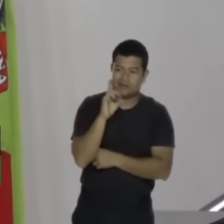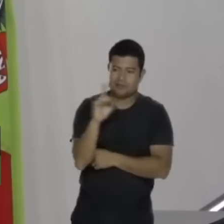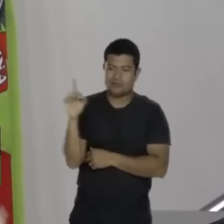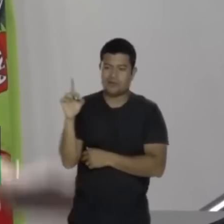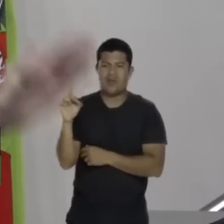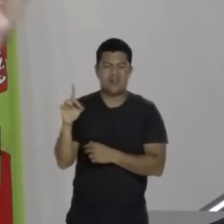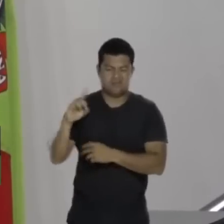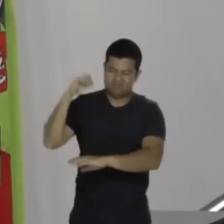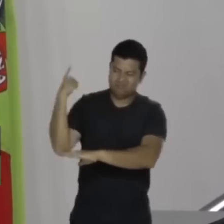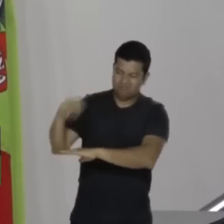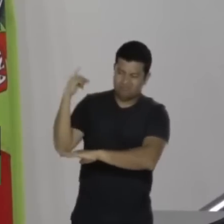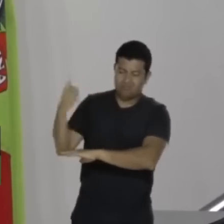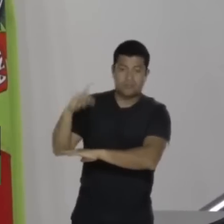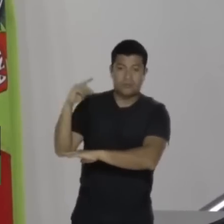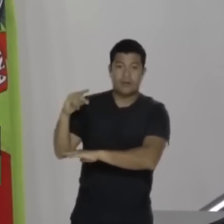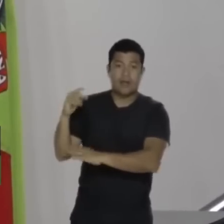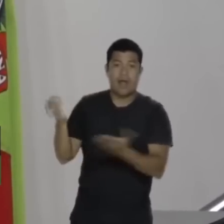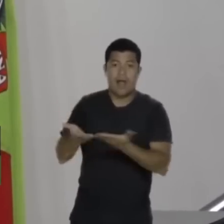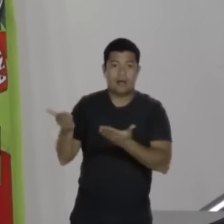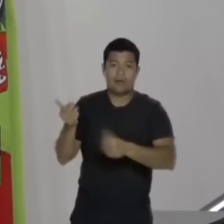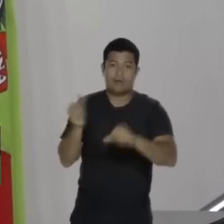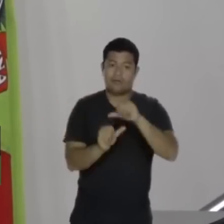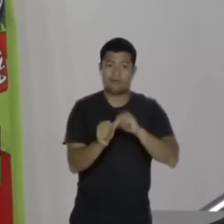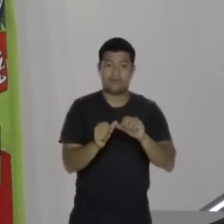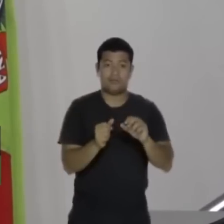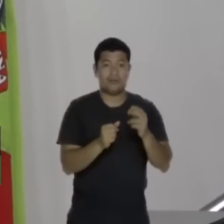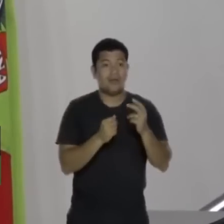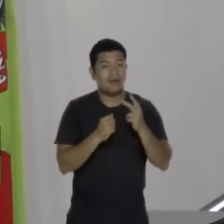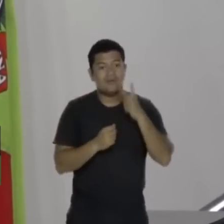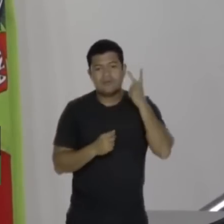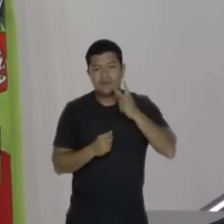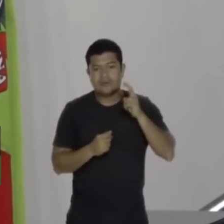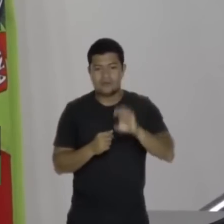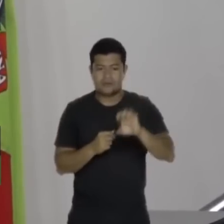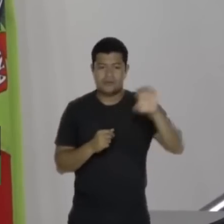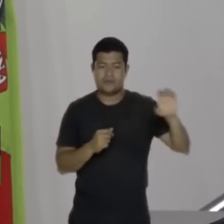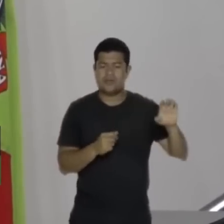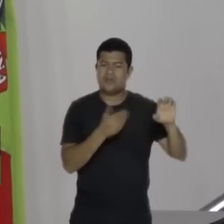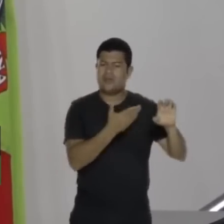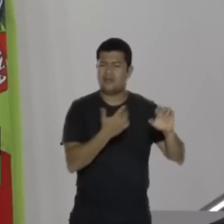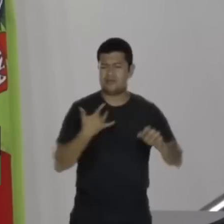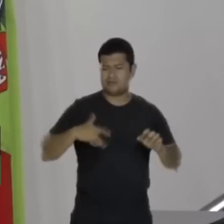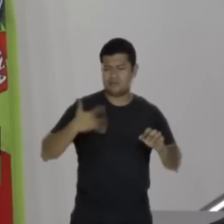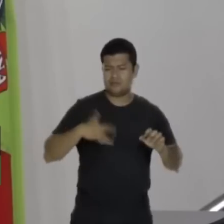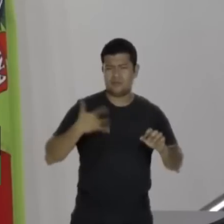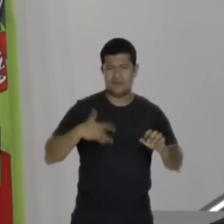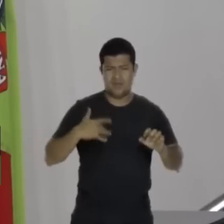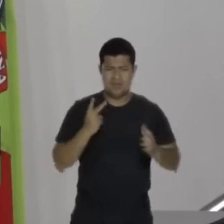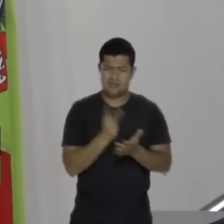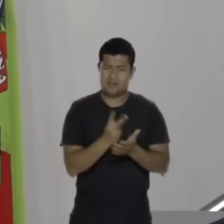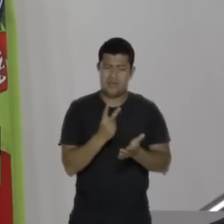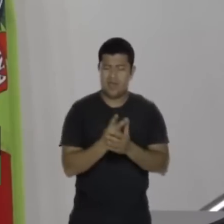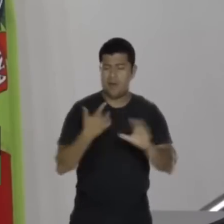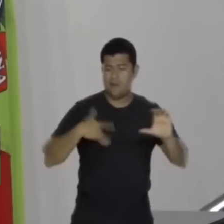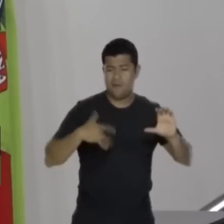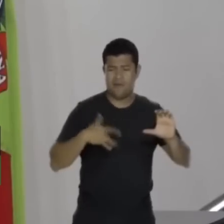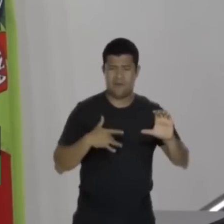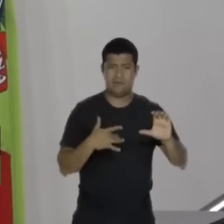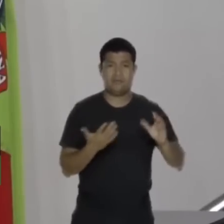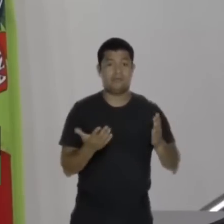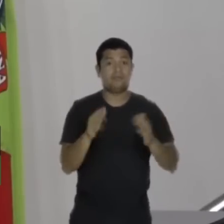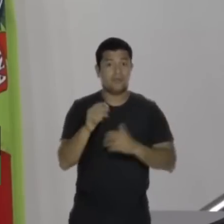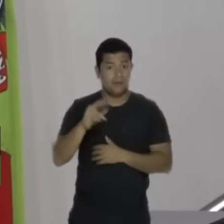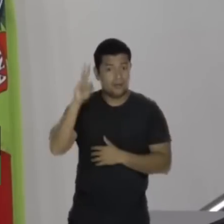nele. Agora, a vereadora de esquerda, não. Ela é vítima. Ela é sempre vítima. Então, senhores, para quem não está atualizado a respeito